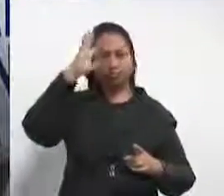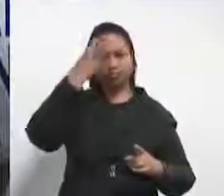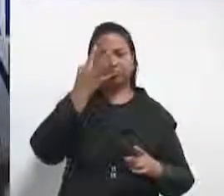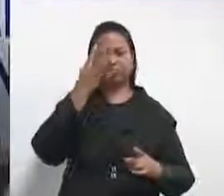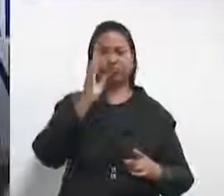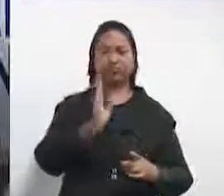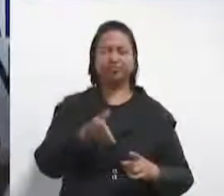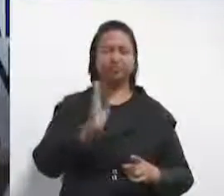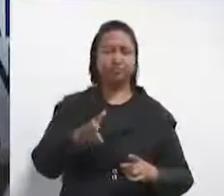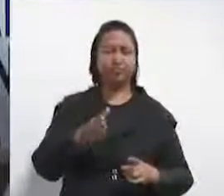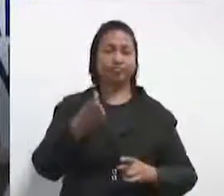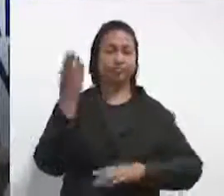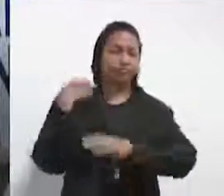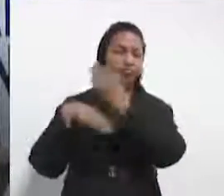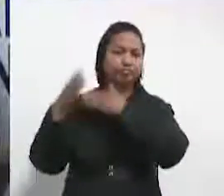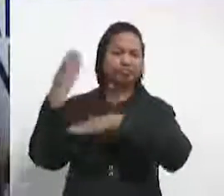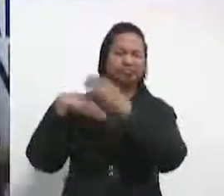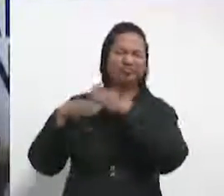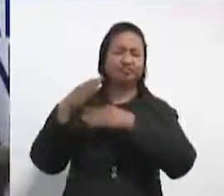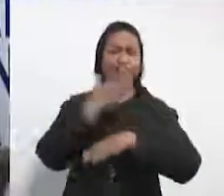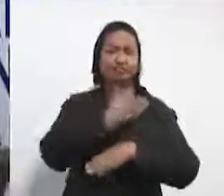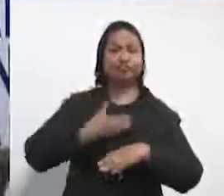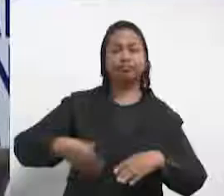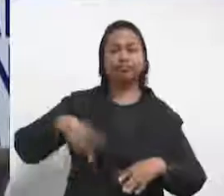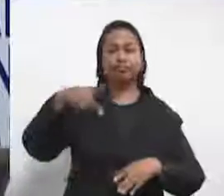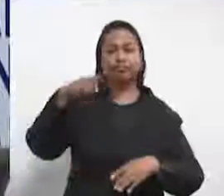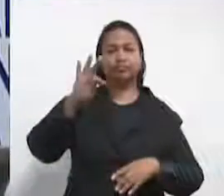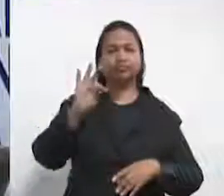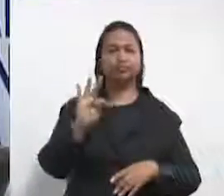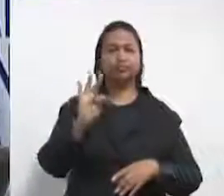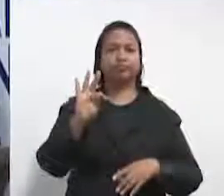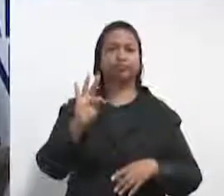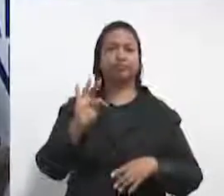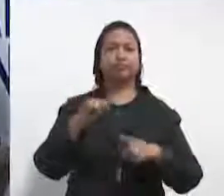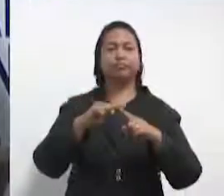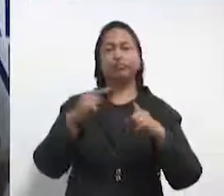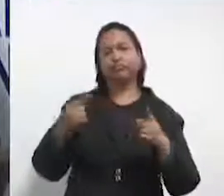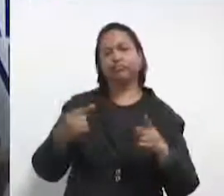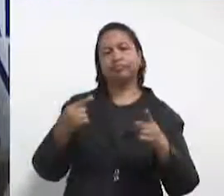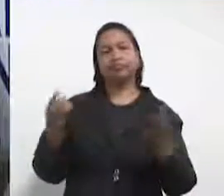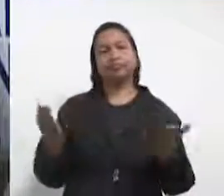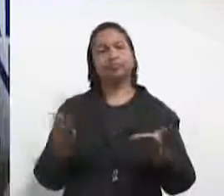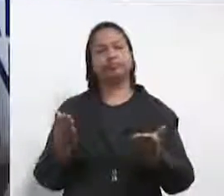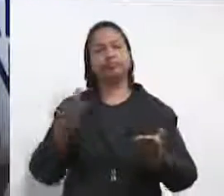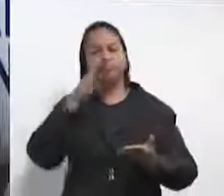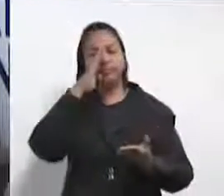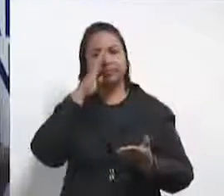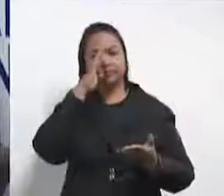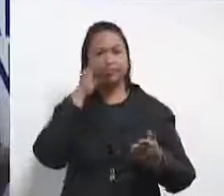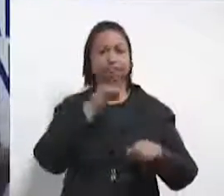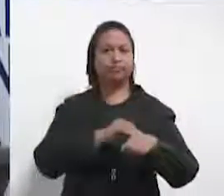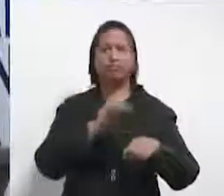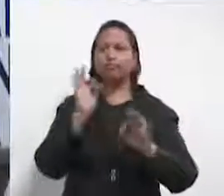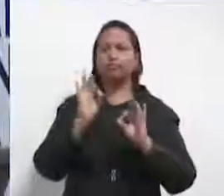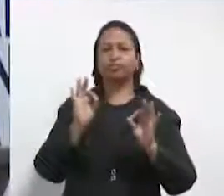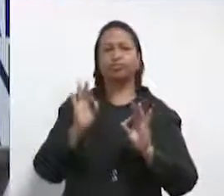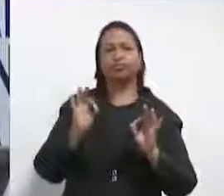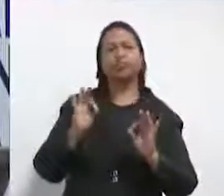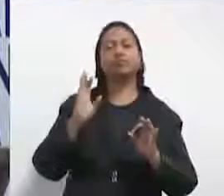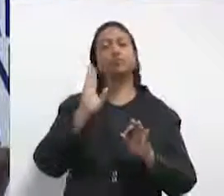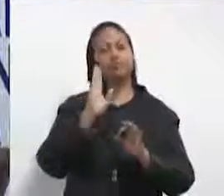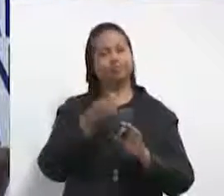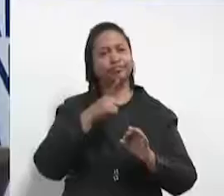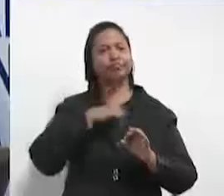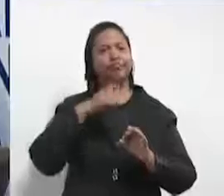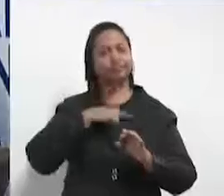deus na época do governo do pt já era pra fazer essa estruturação não foi bolsonaro em outra administração jair veia muito tempo